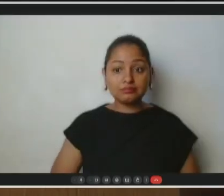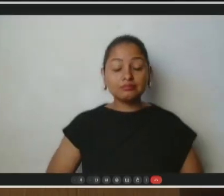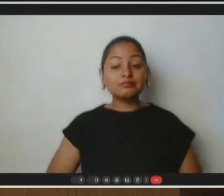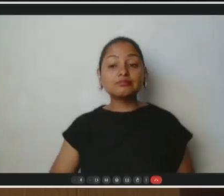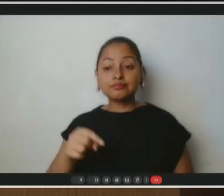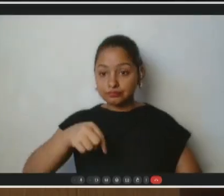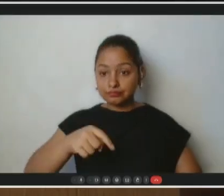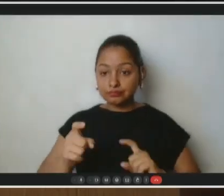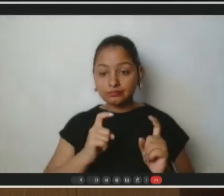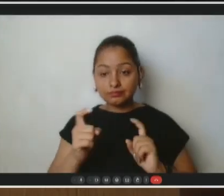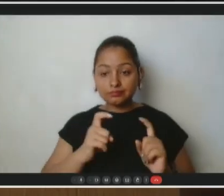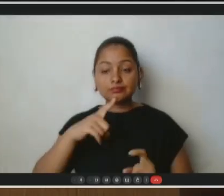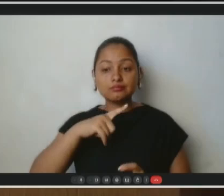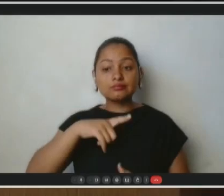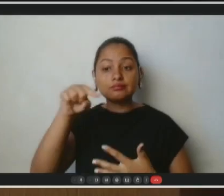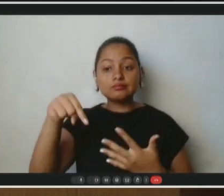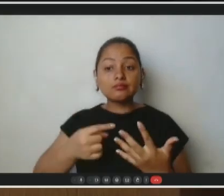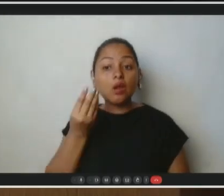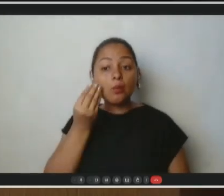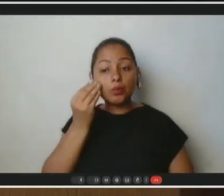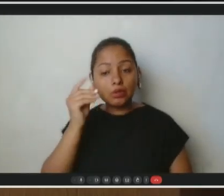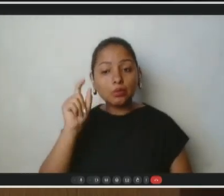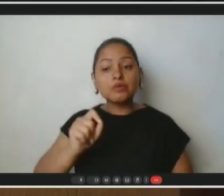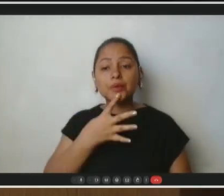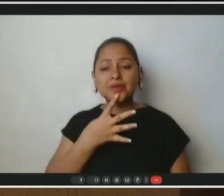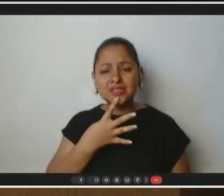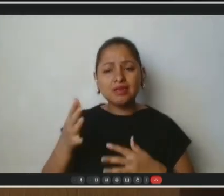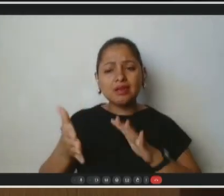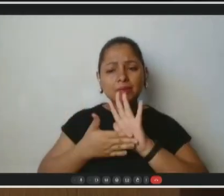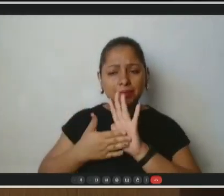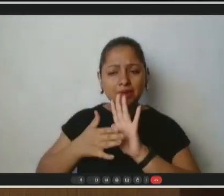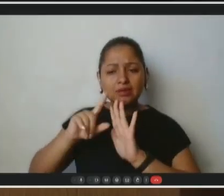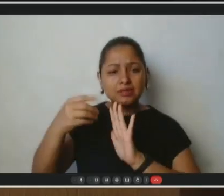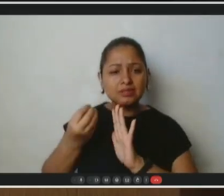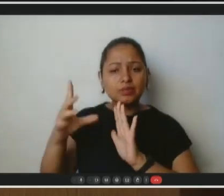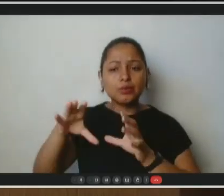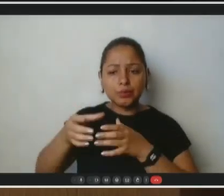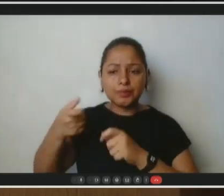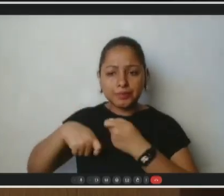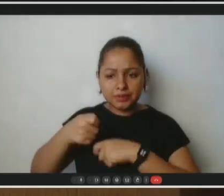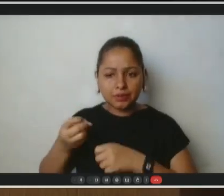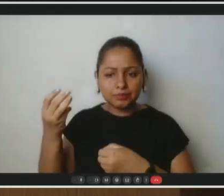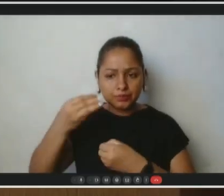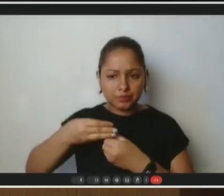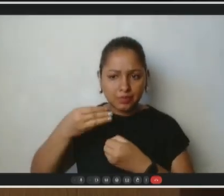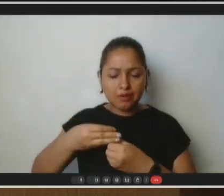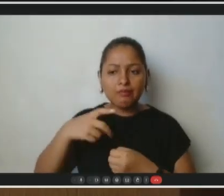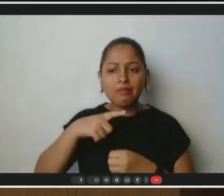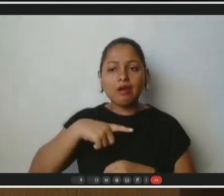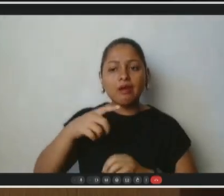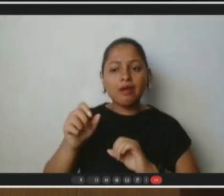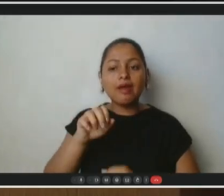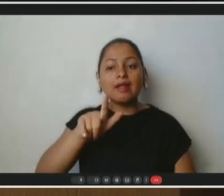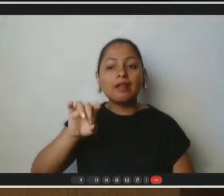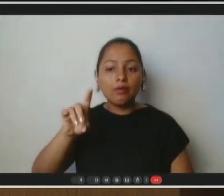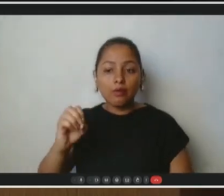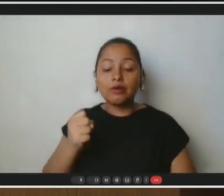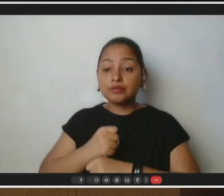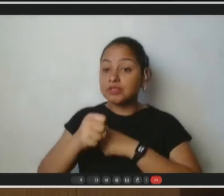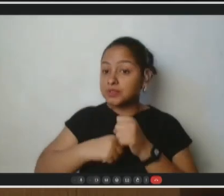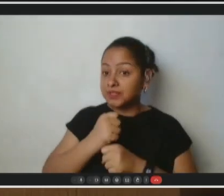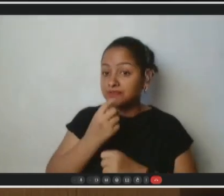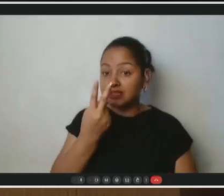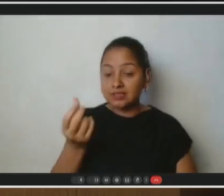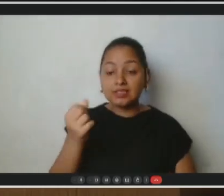teremos a oportunidade de conhecer as propostas da administração municipal para a LDO 2026 e